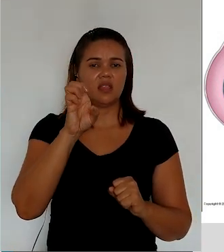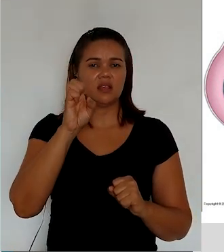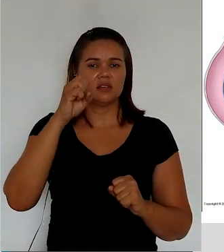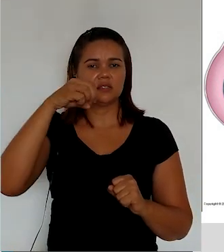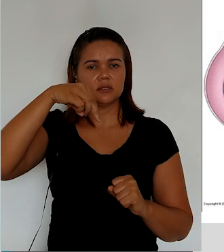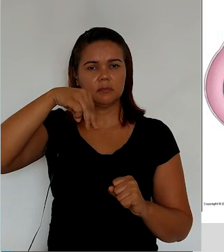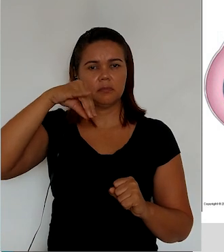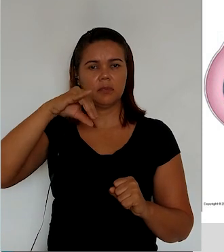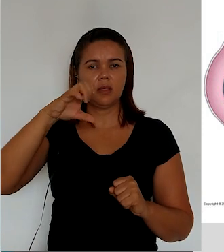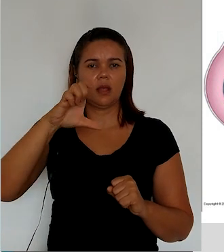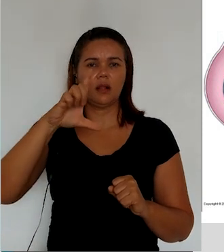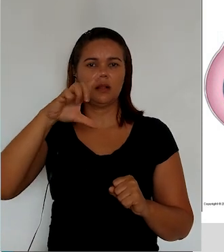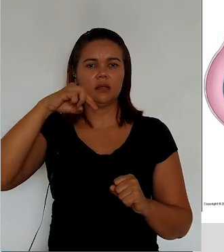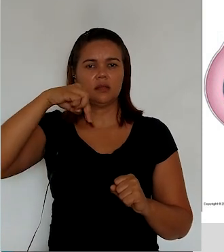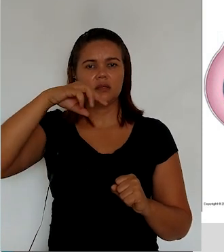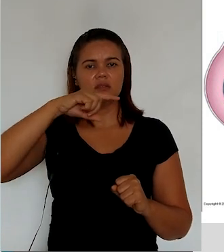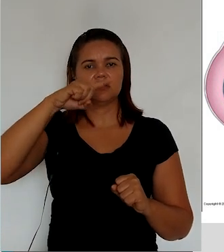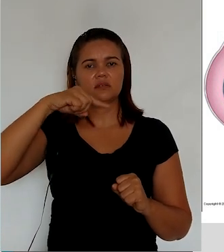desmielinização.